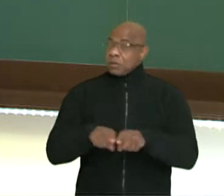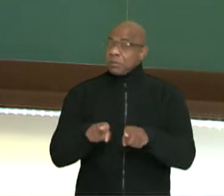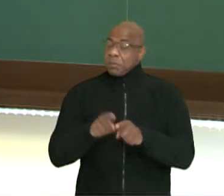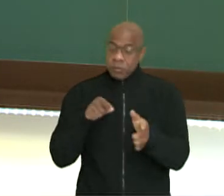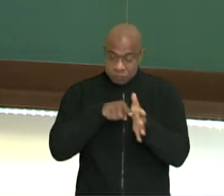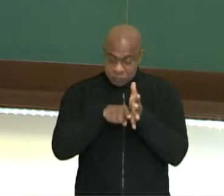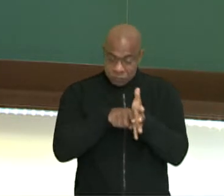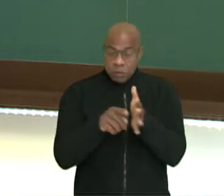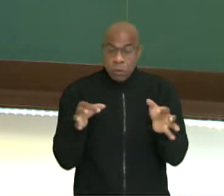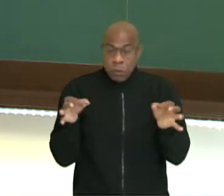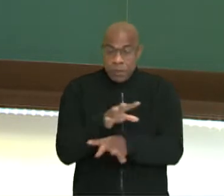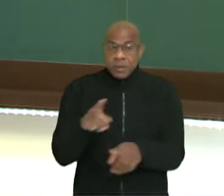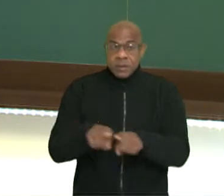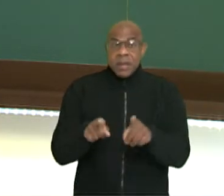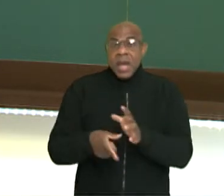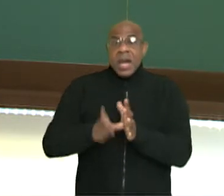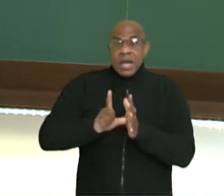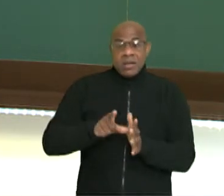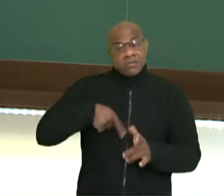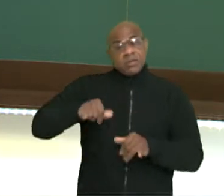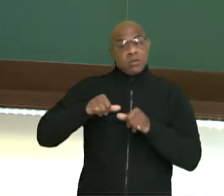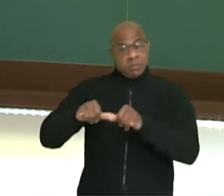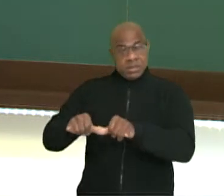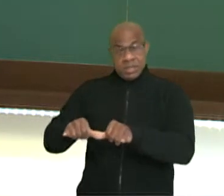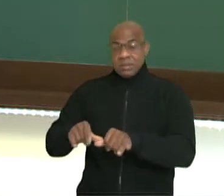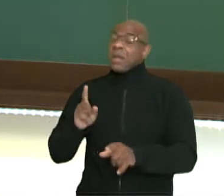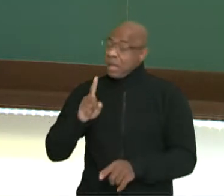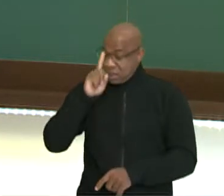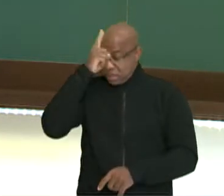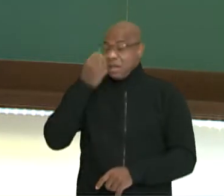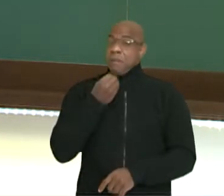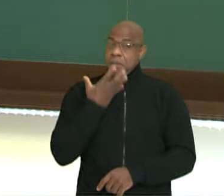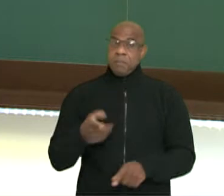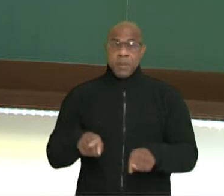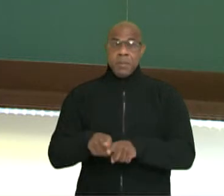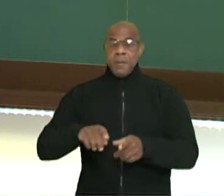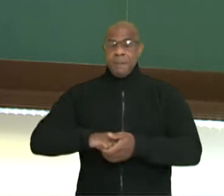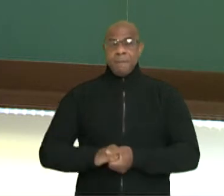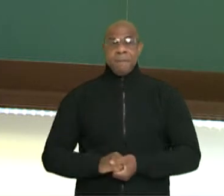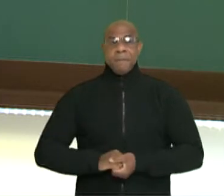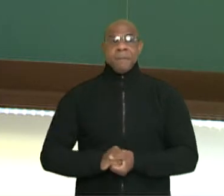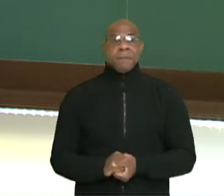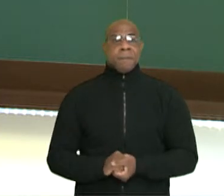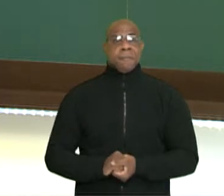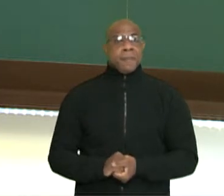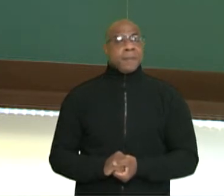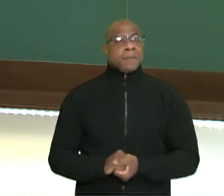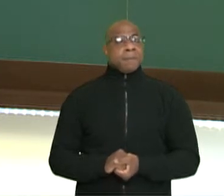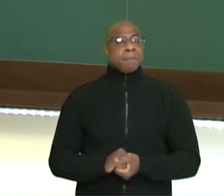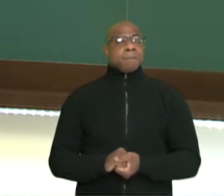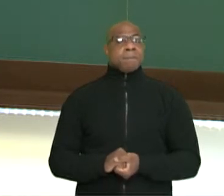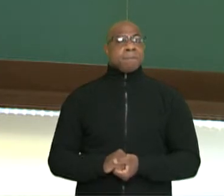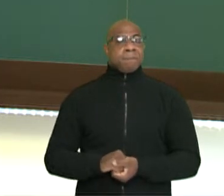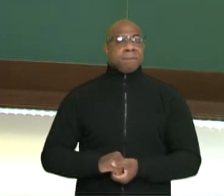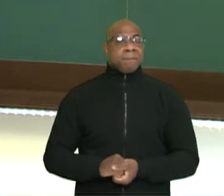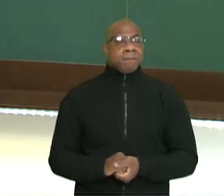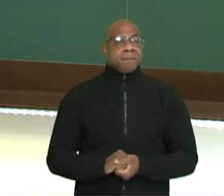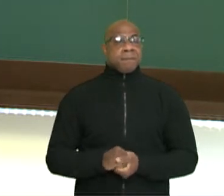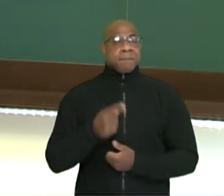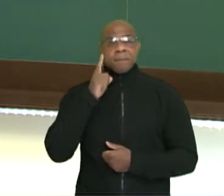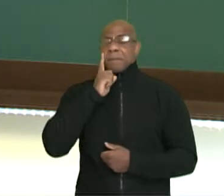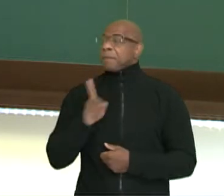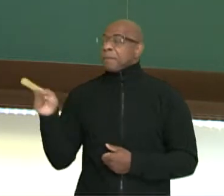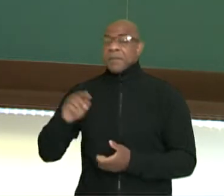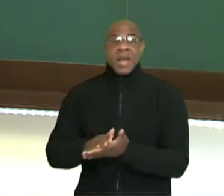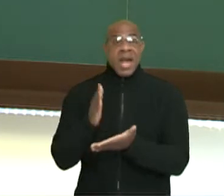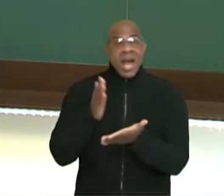consulta completa antes de ir no mercado. Não é uma boa ideia? É, né, gente? É uma boa ideia. Então ele aqui tem